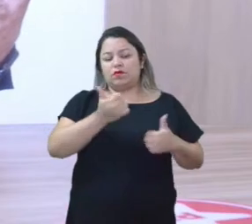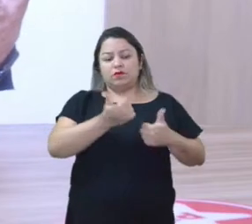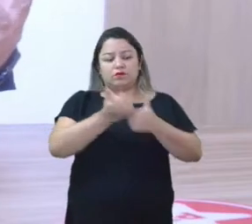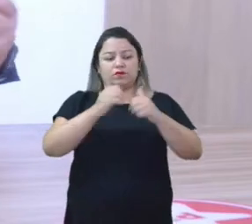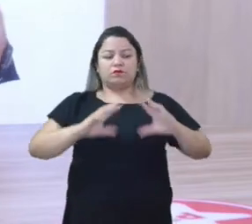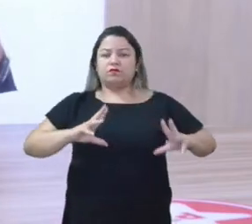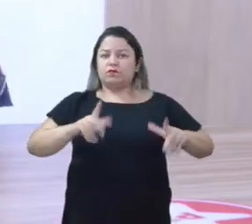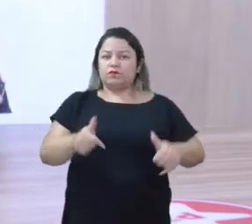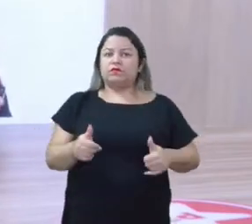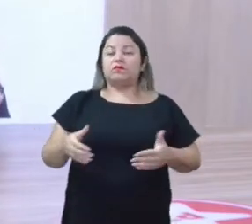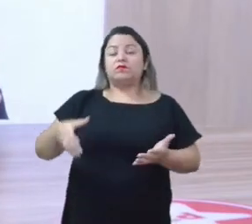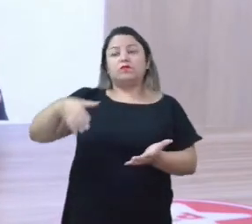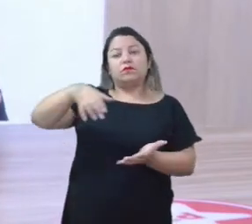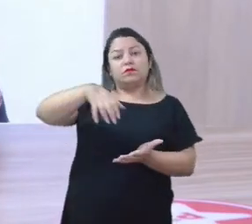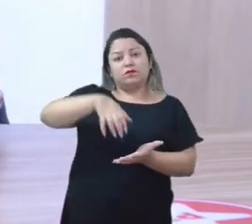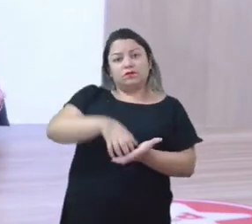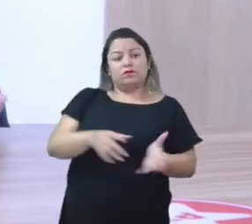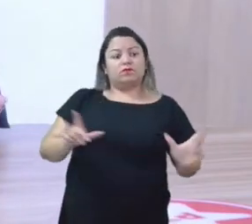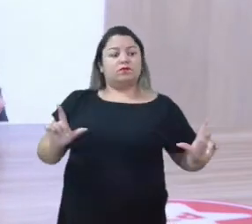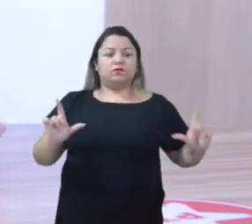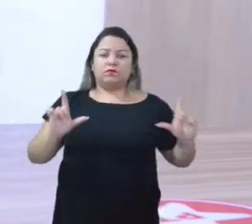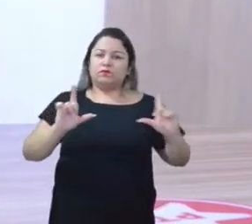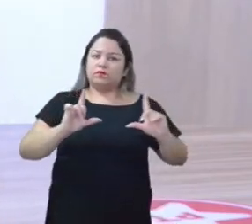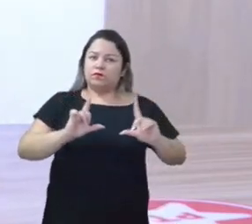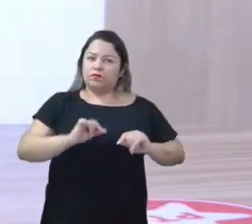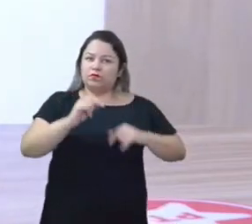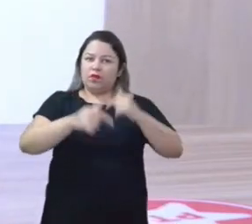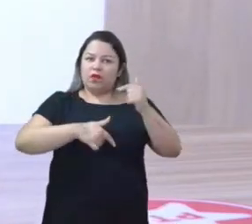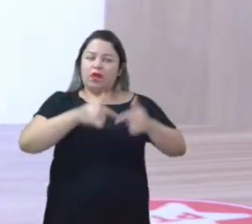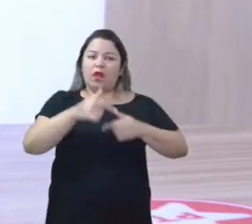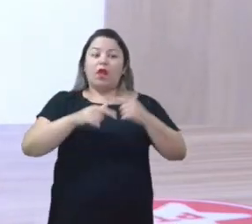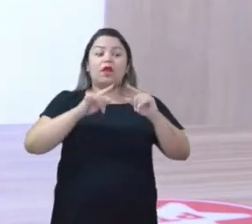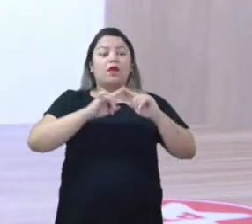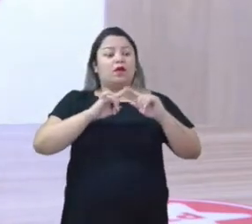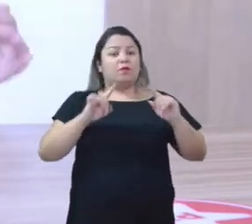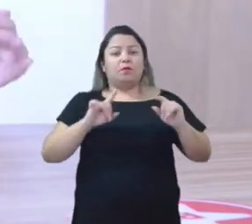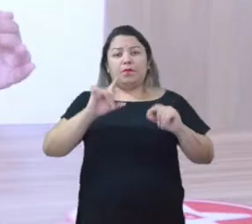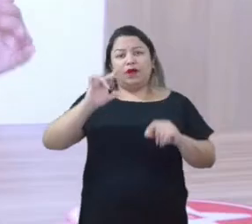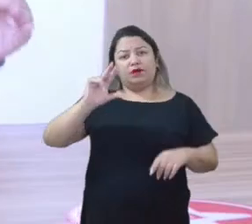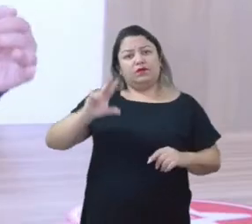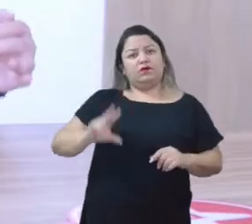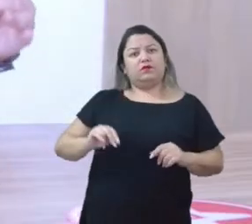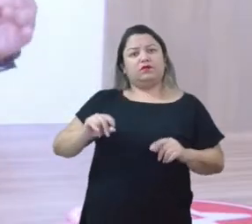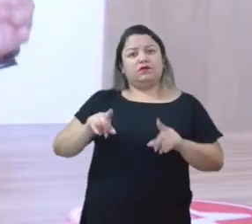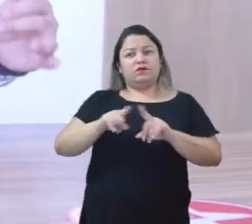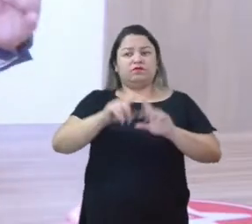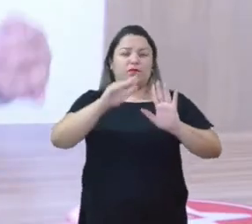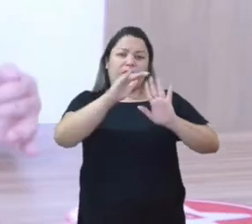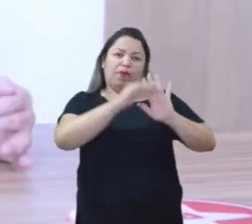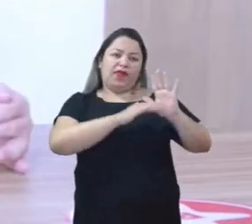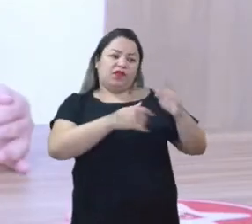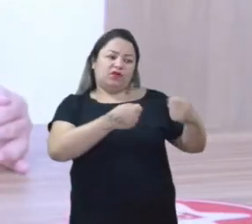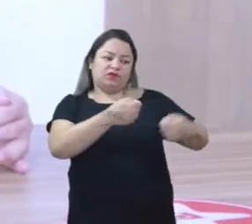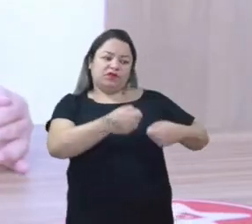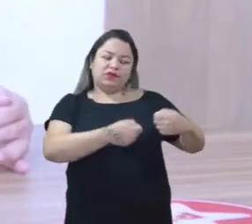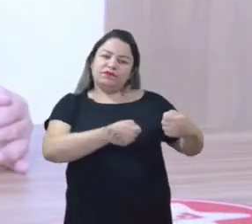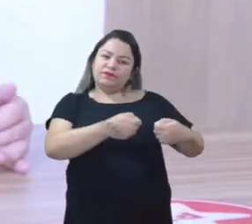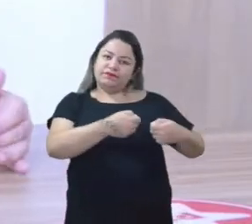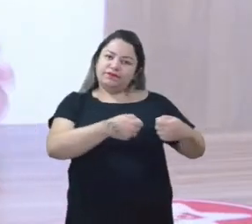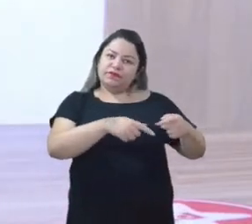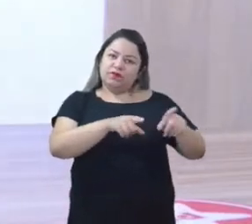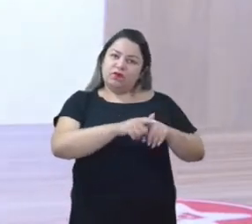as centrais pela redução da jornada de trabalho, mas que isso não seja pauta de negociações